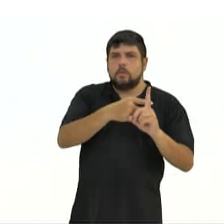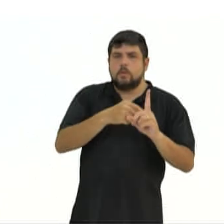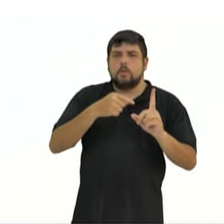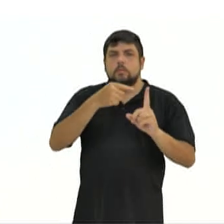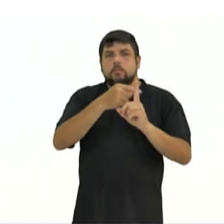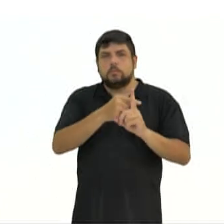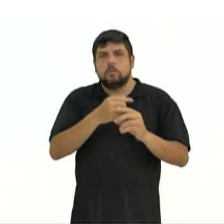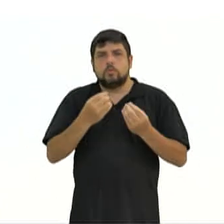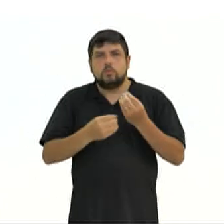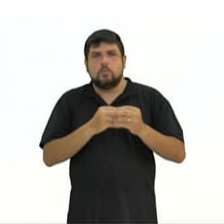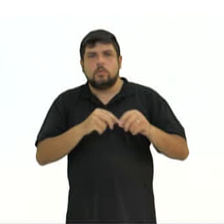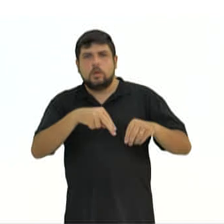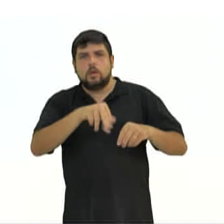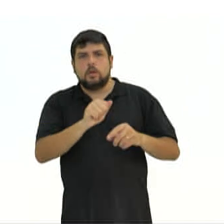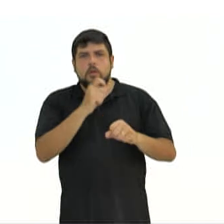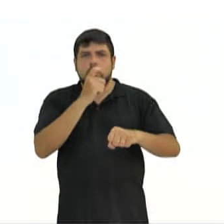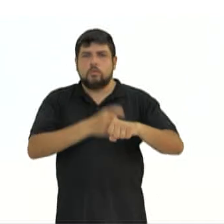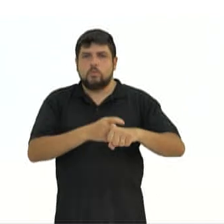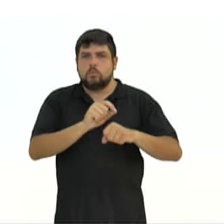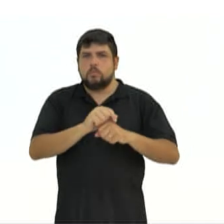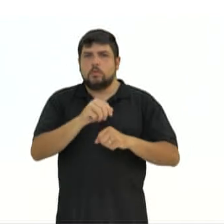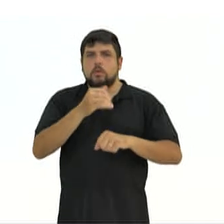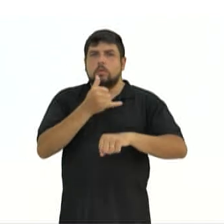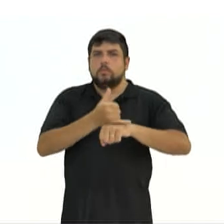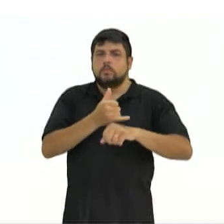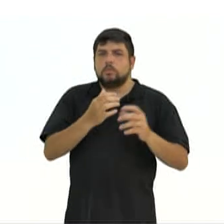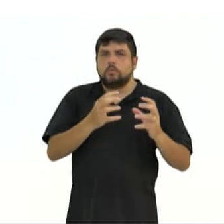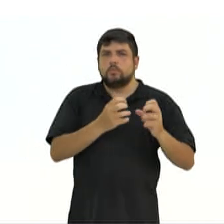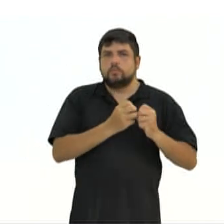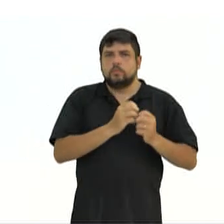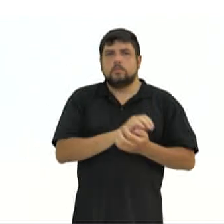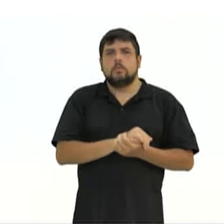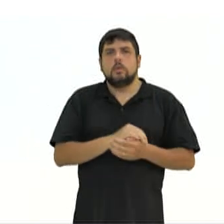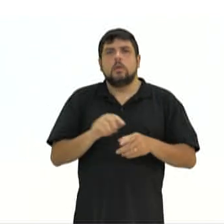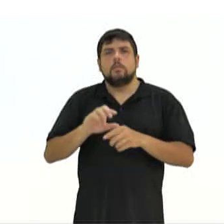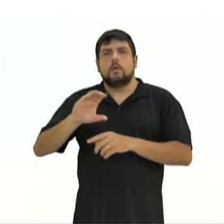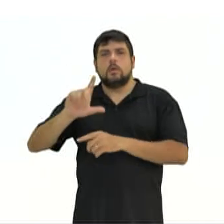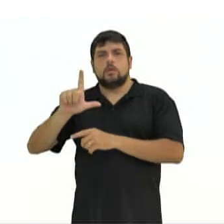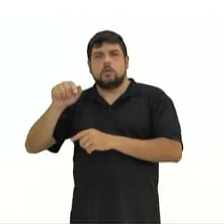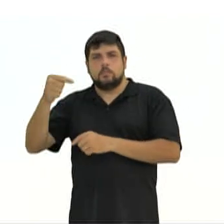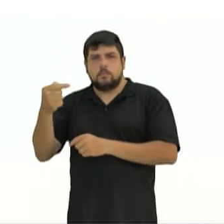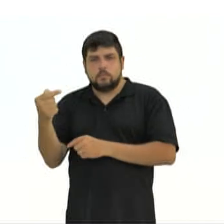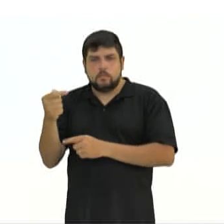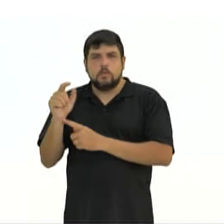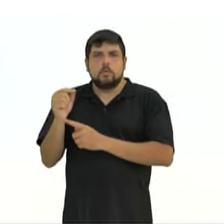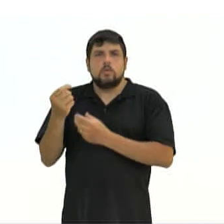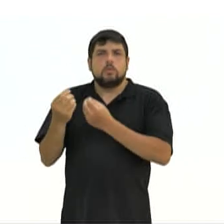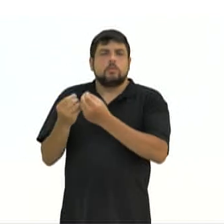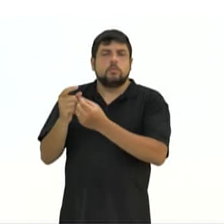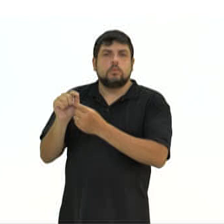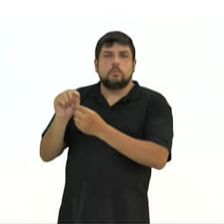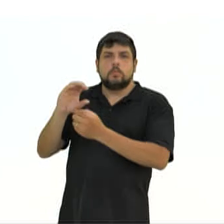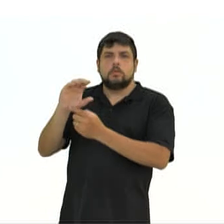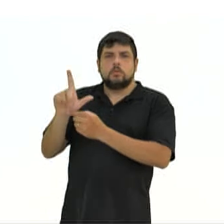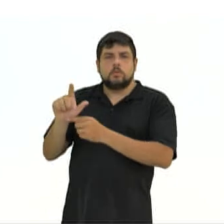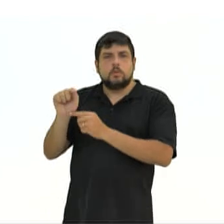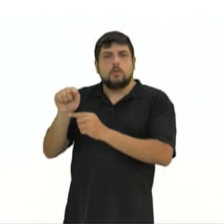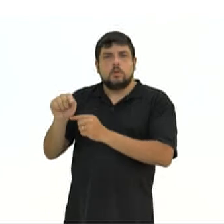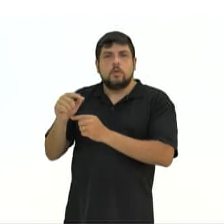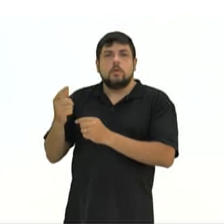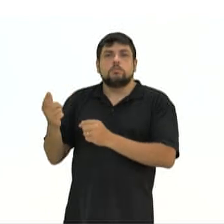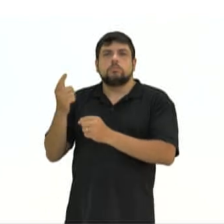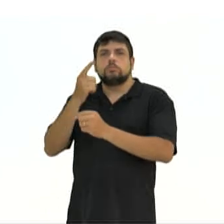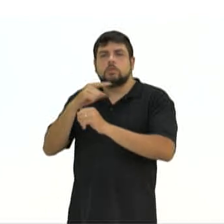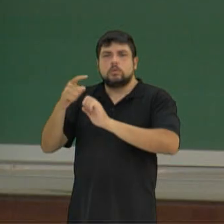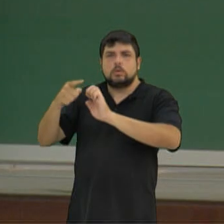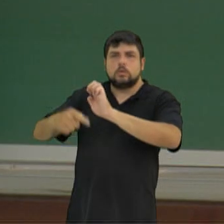Na sólido, ok? Metal neutro. E o nosso ânion, que é o Cl-, nesse nosso caso aqui do NaCl, ele vai ganhar